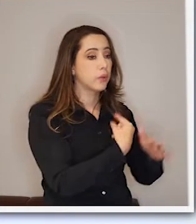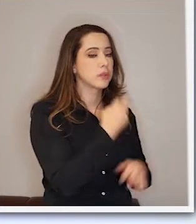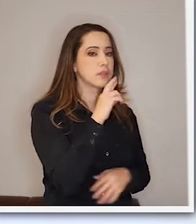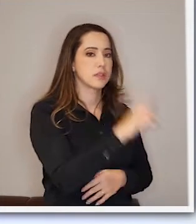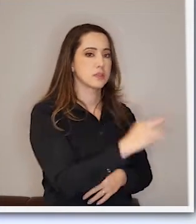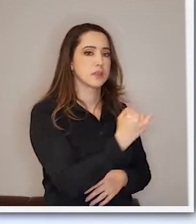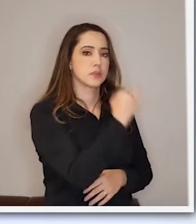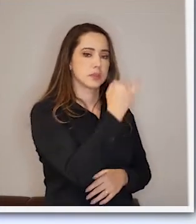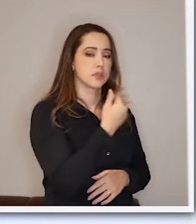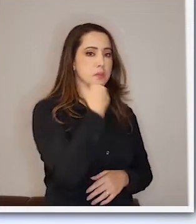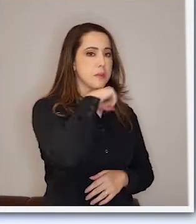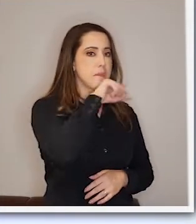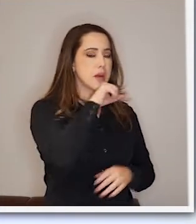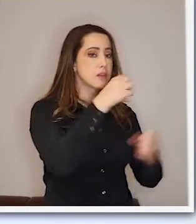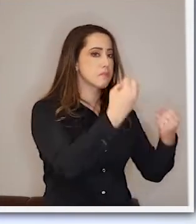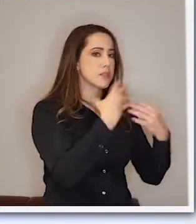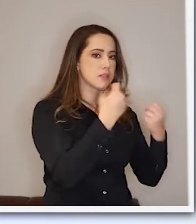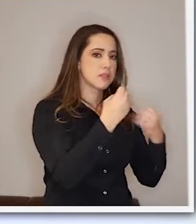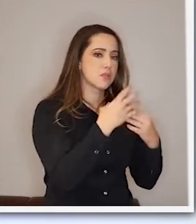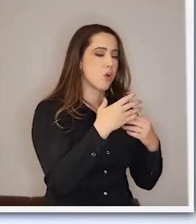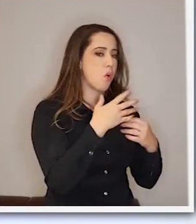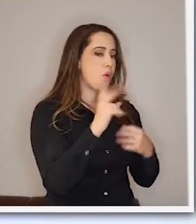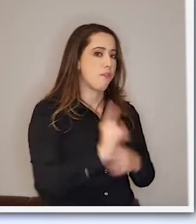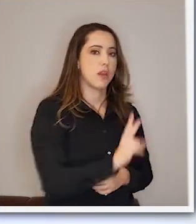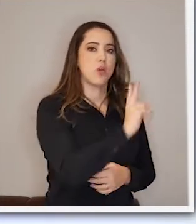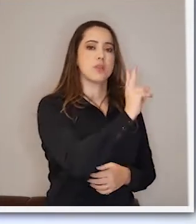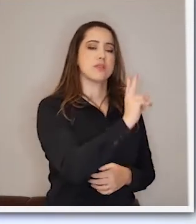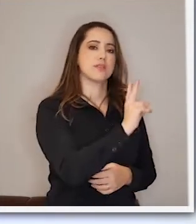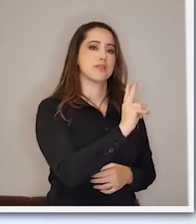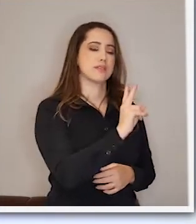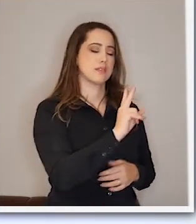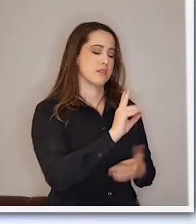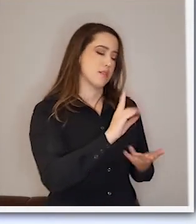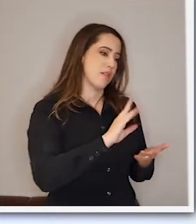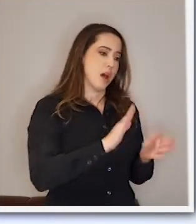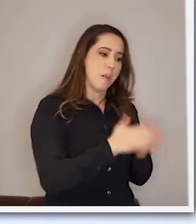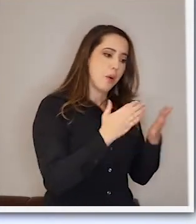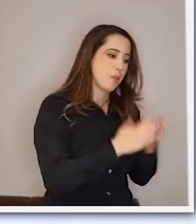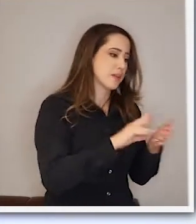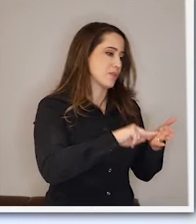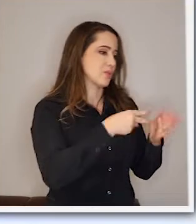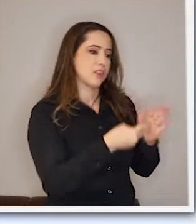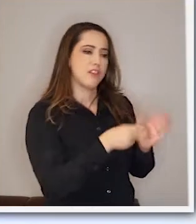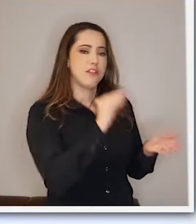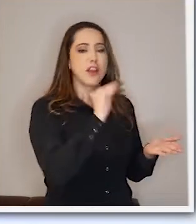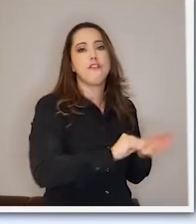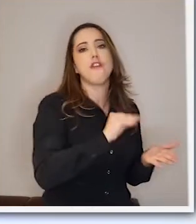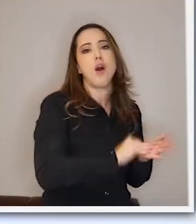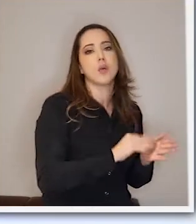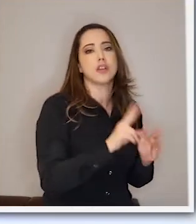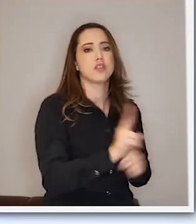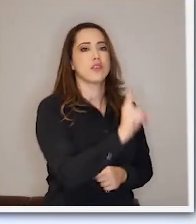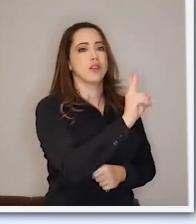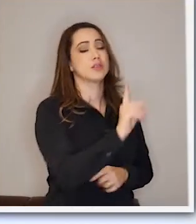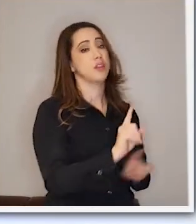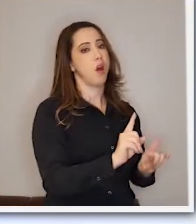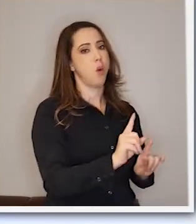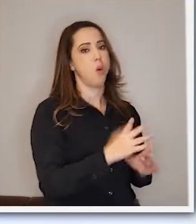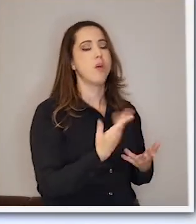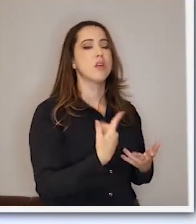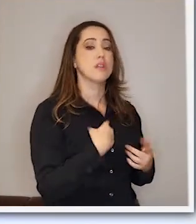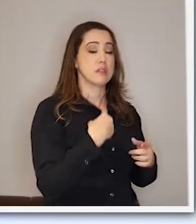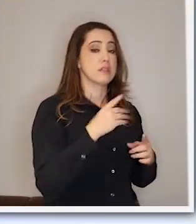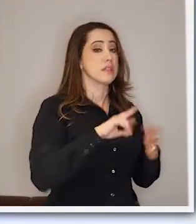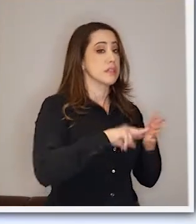ensinou princípios e valores. A pobreza não significa que a pessoa não tem caráter ou não tem valores. Ela está em estado de